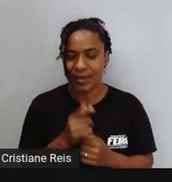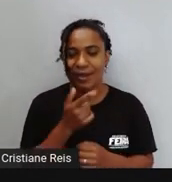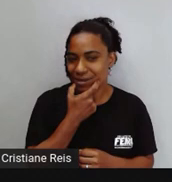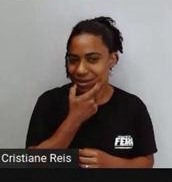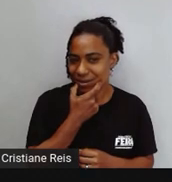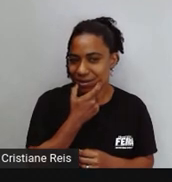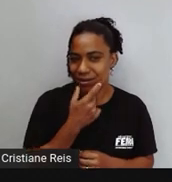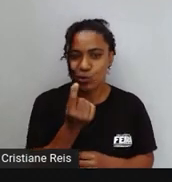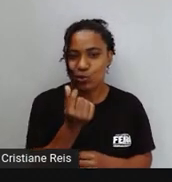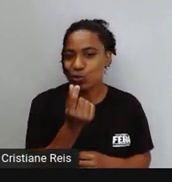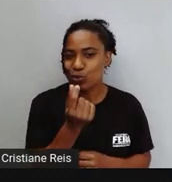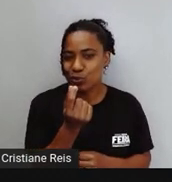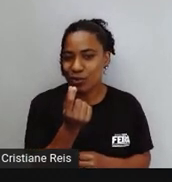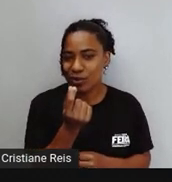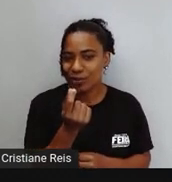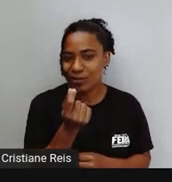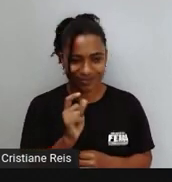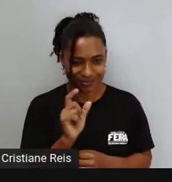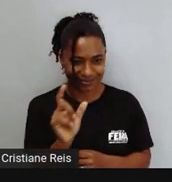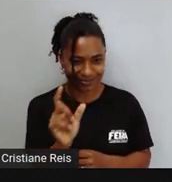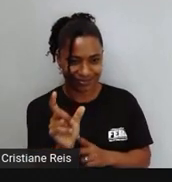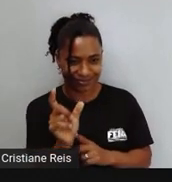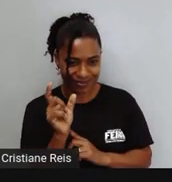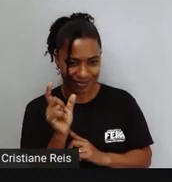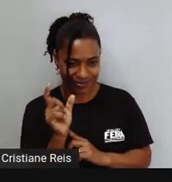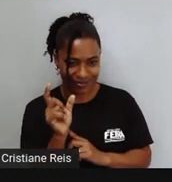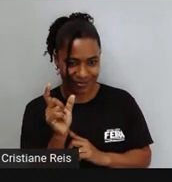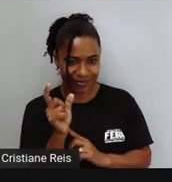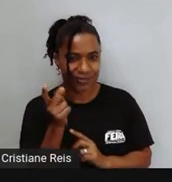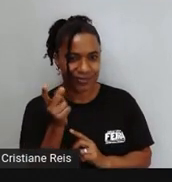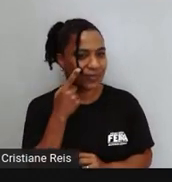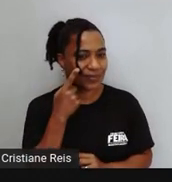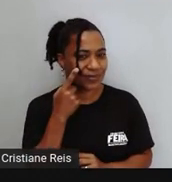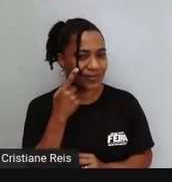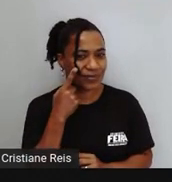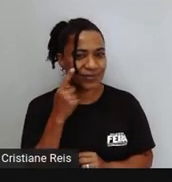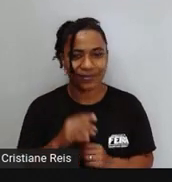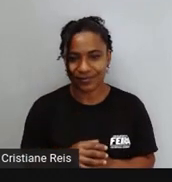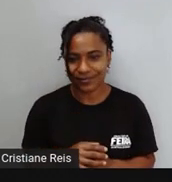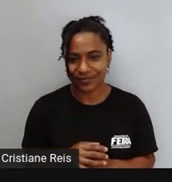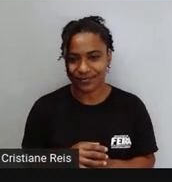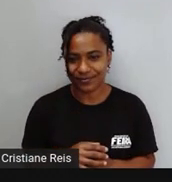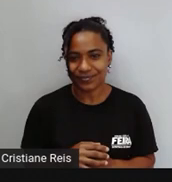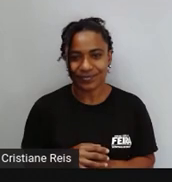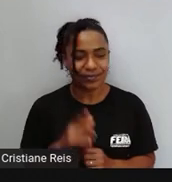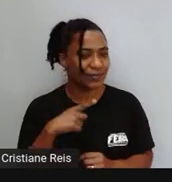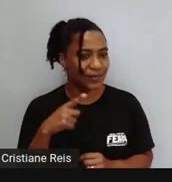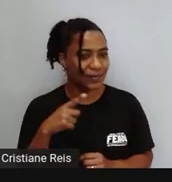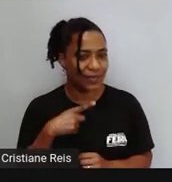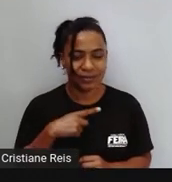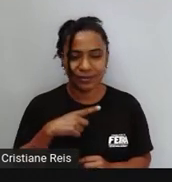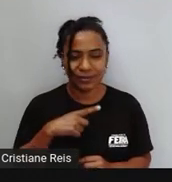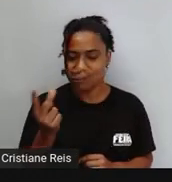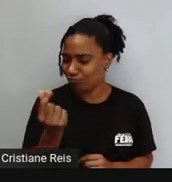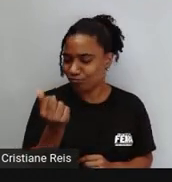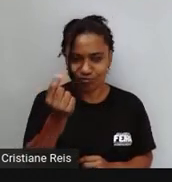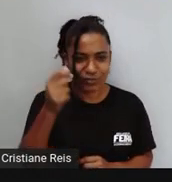ok? Então vamos agora para uma super sale, uma mega super